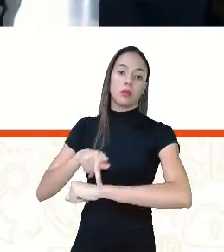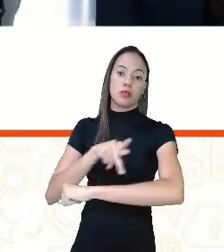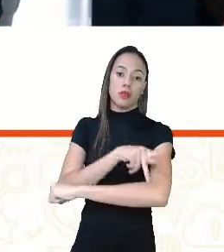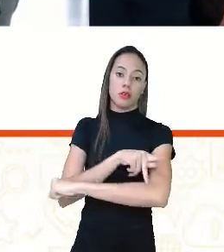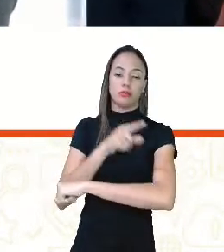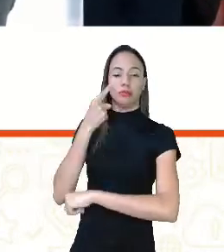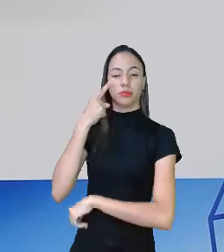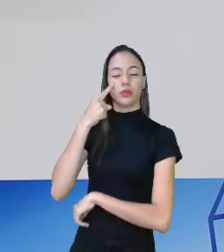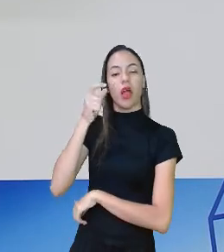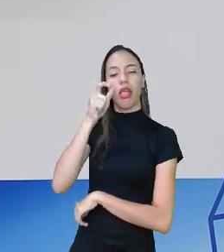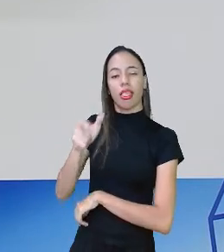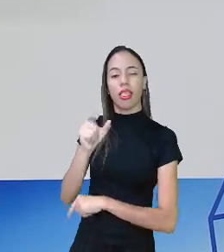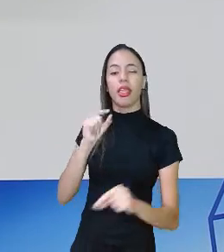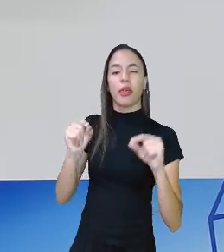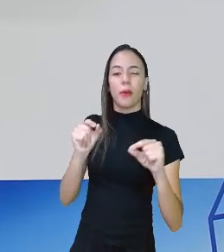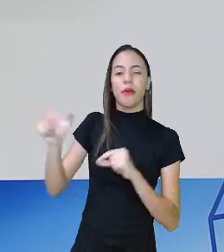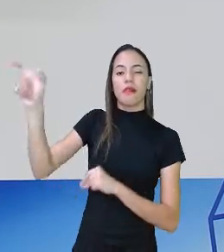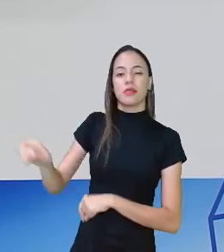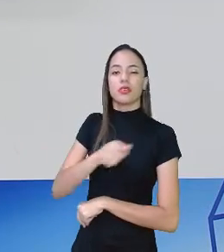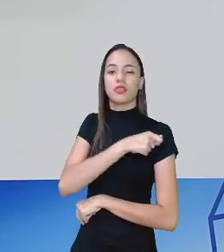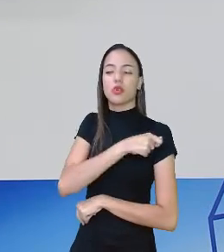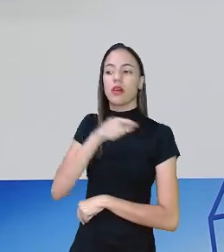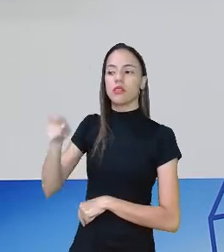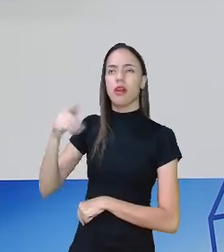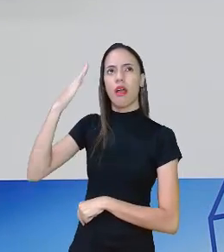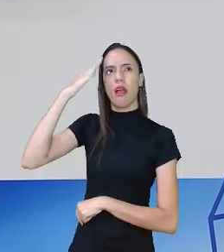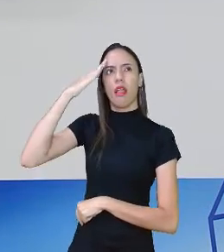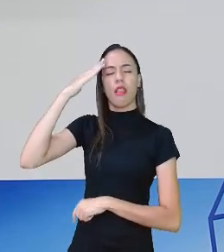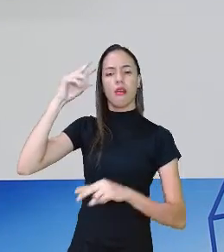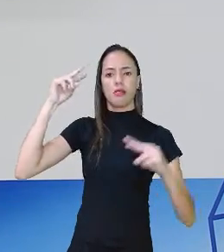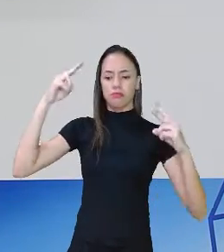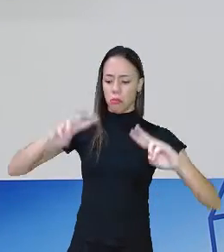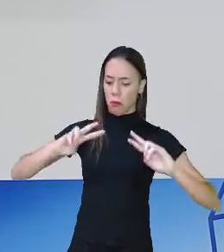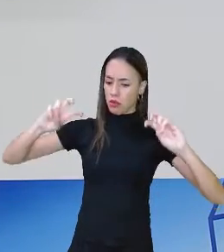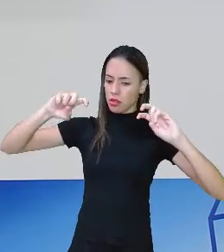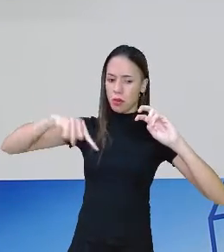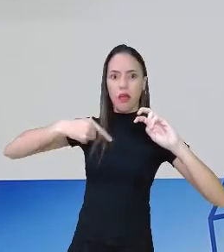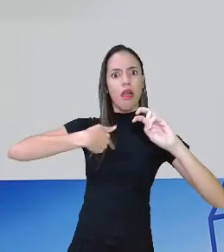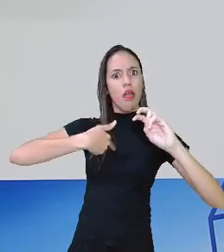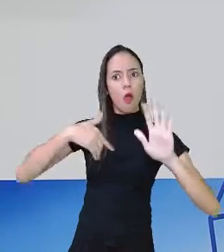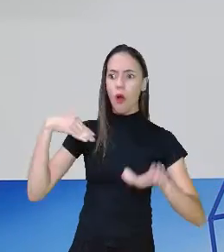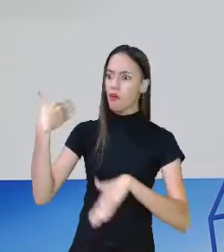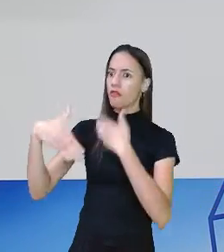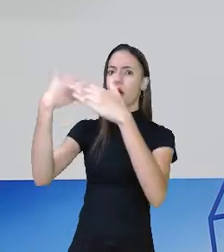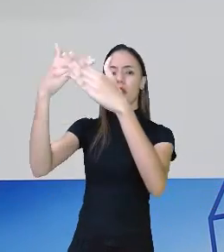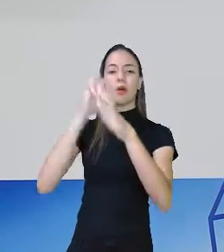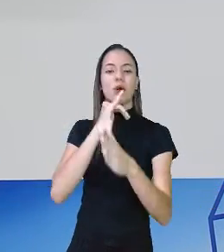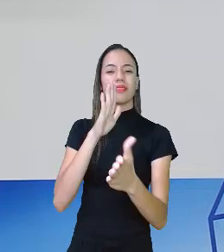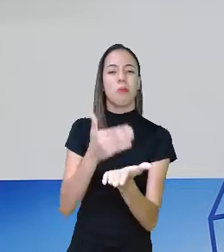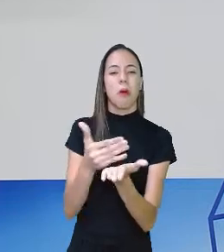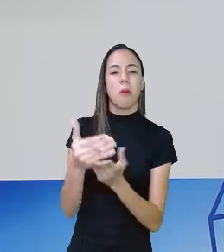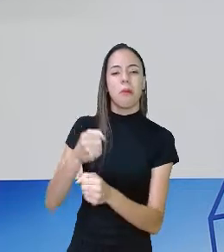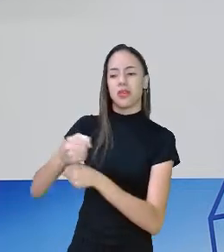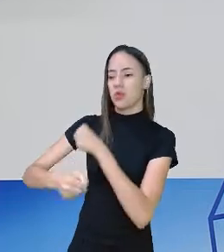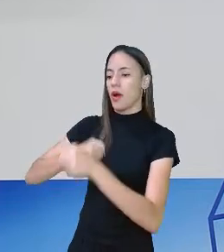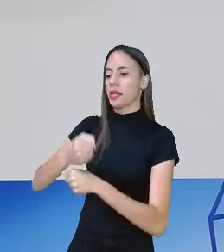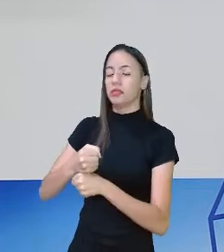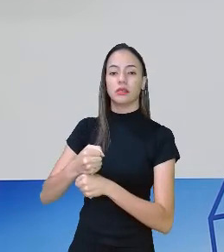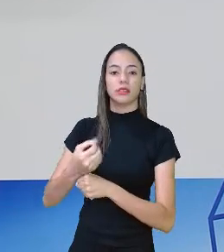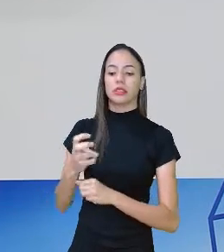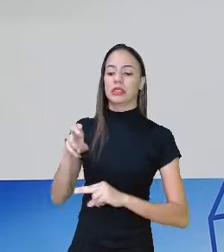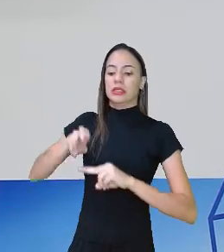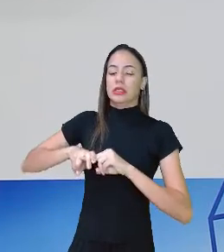eles começam a entender que ele evoluiu. No início do ano, ele não tinha coragem nem de levantar da